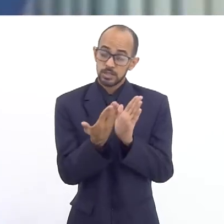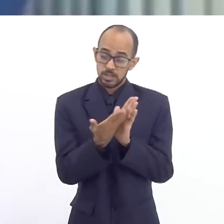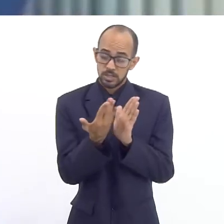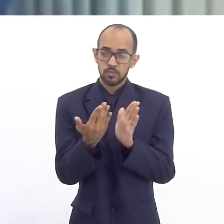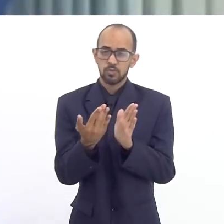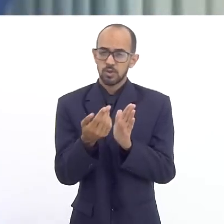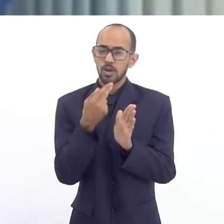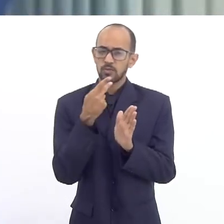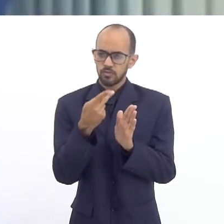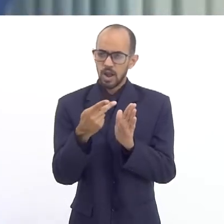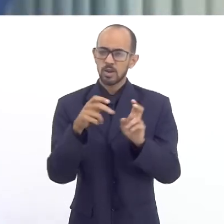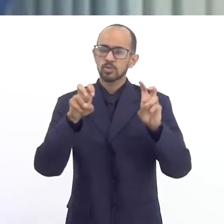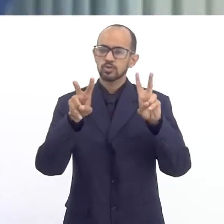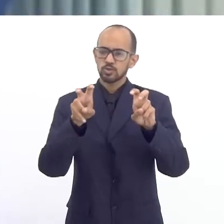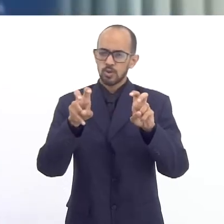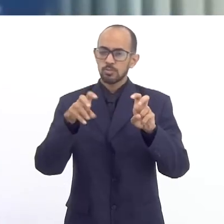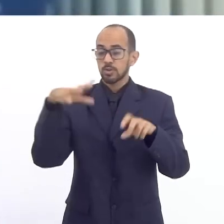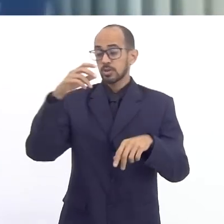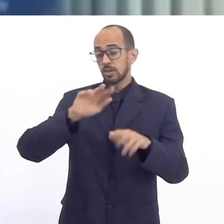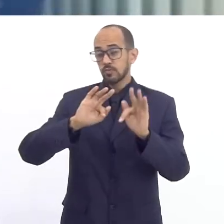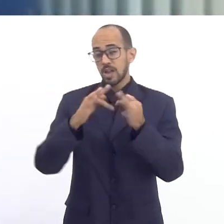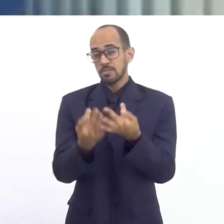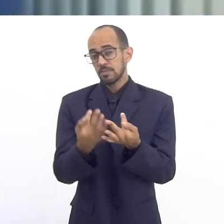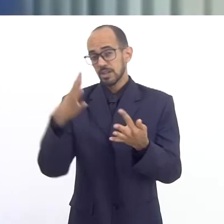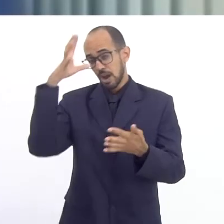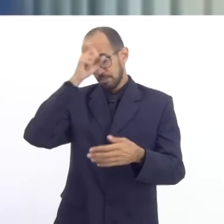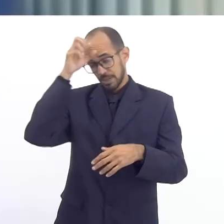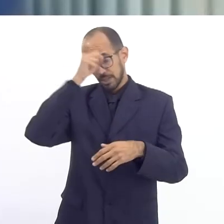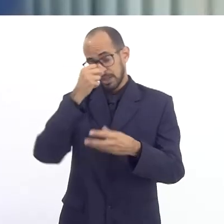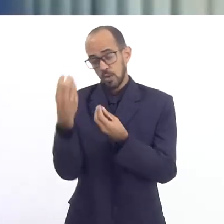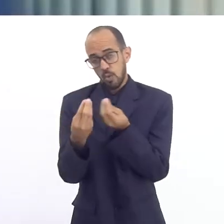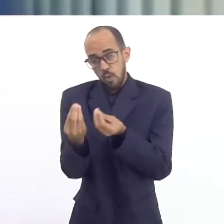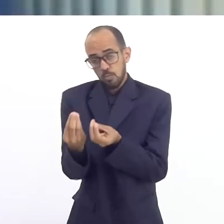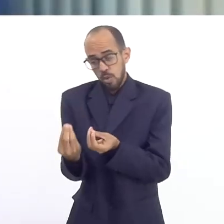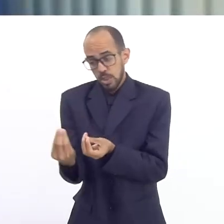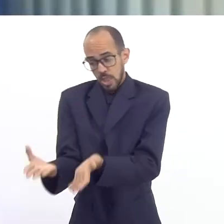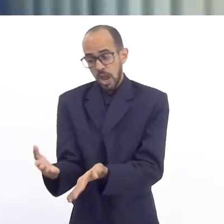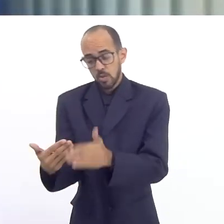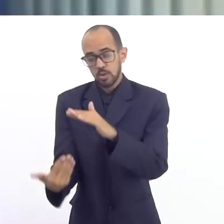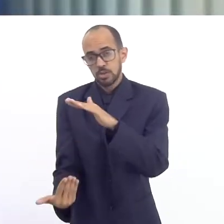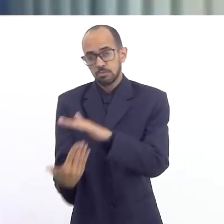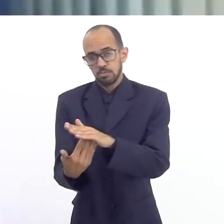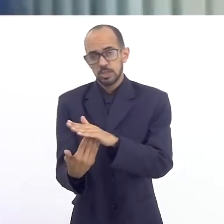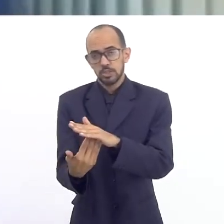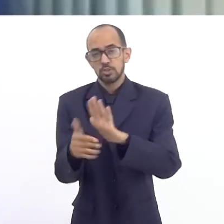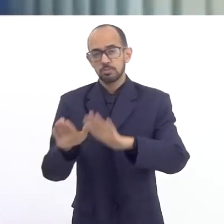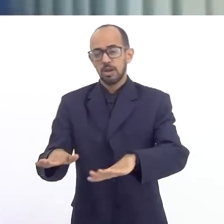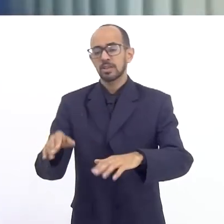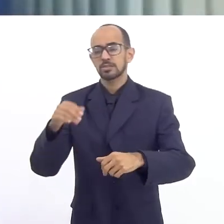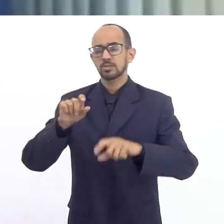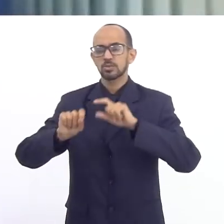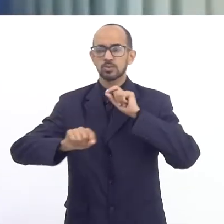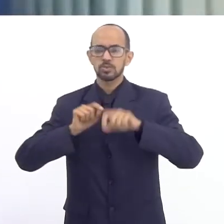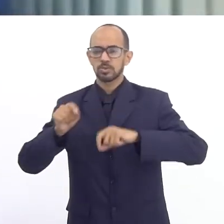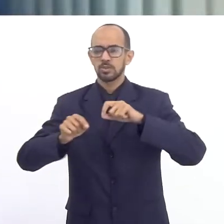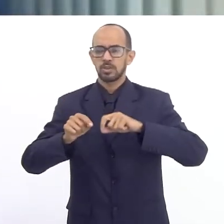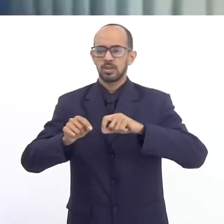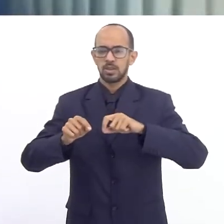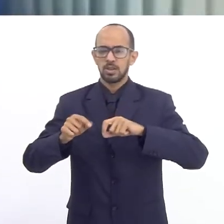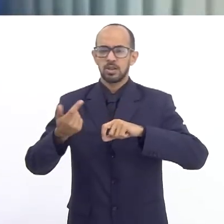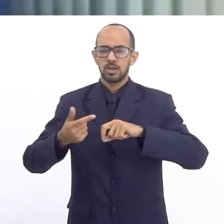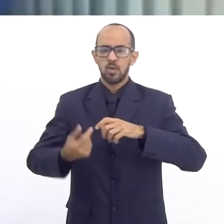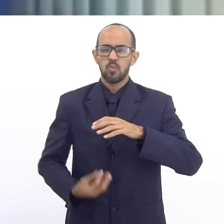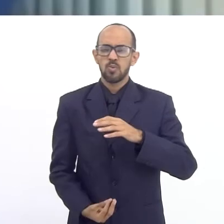Esse livro é que eu trabalho muito essa questão para os pais aprenderem como dar o limite sem causar